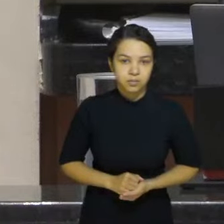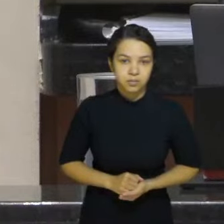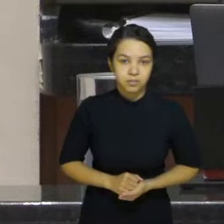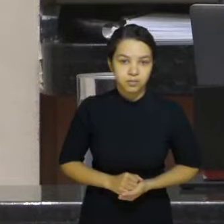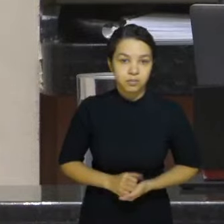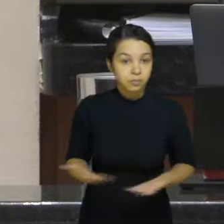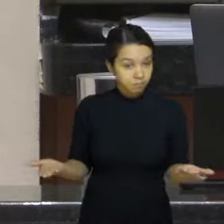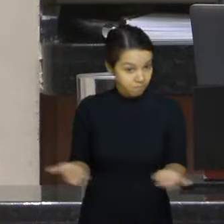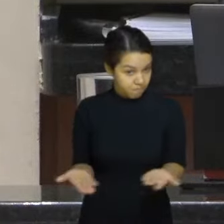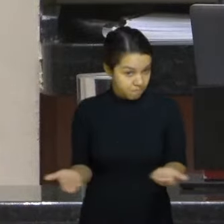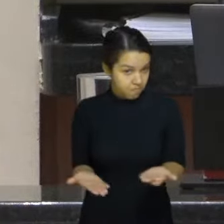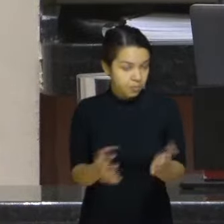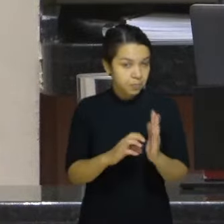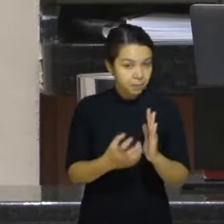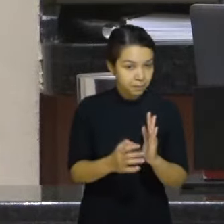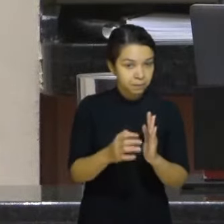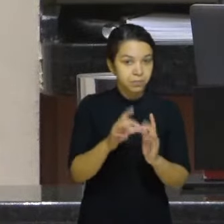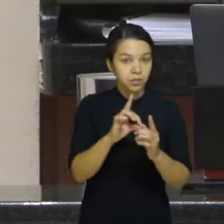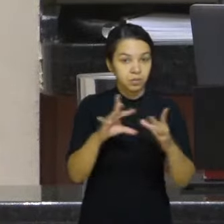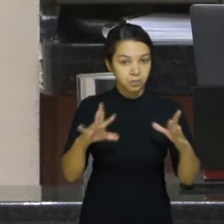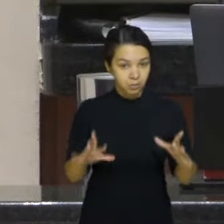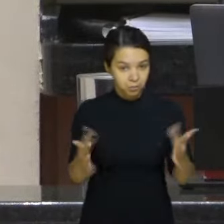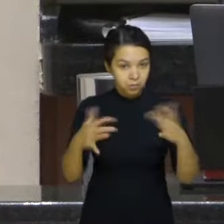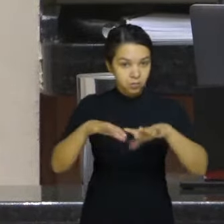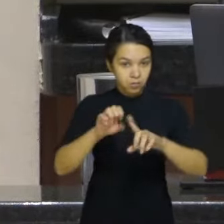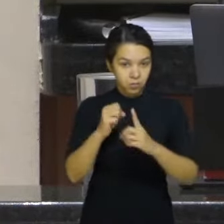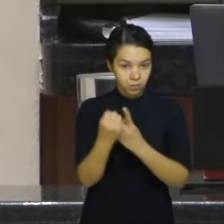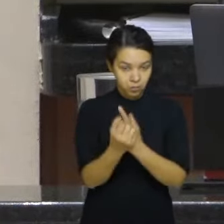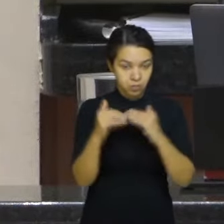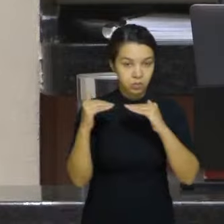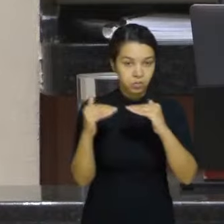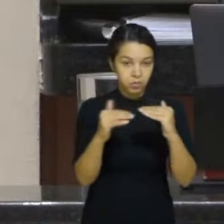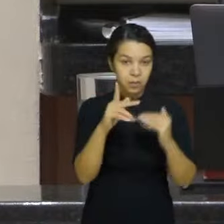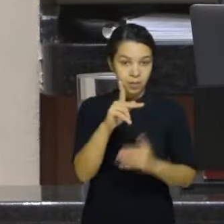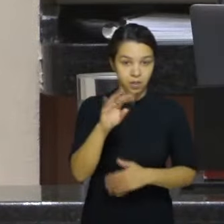Bloco Democracia, Inclusão Social e Igualdade, PT e PDT.